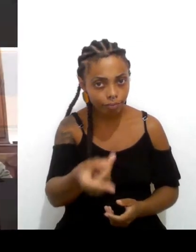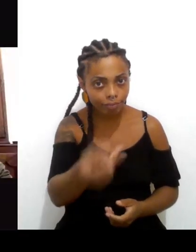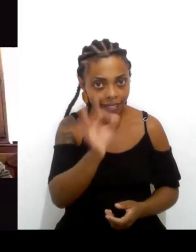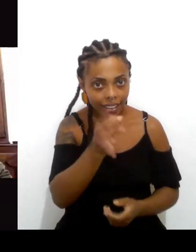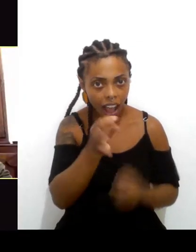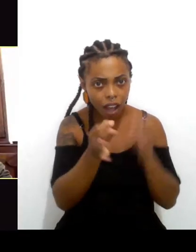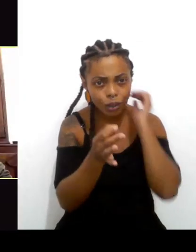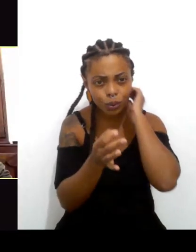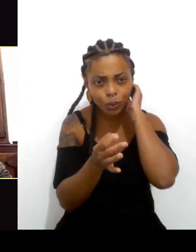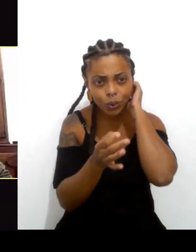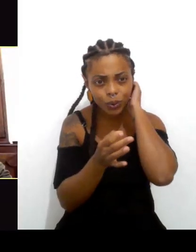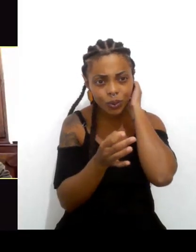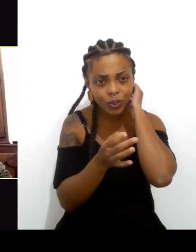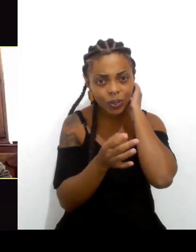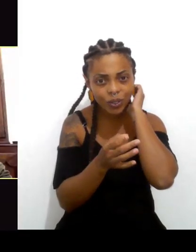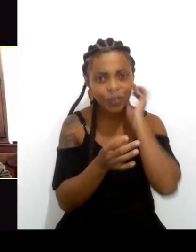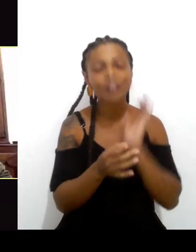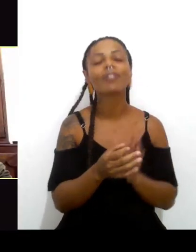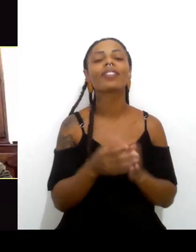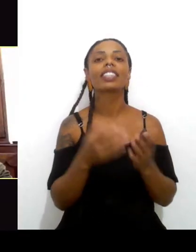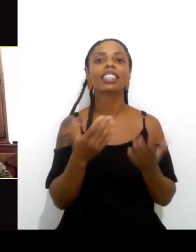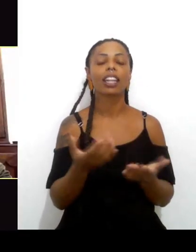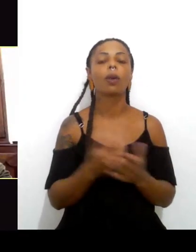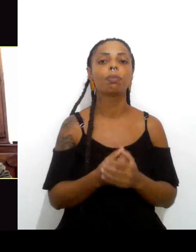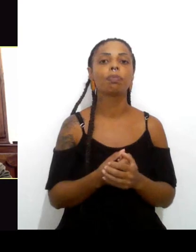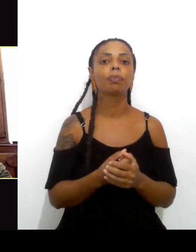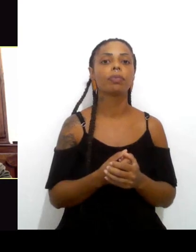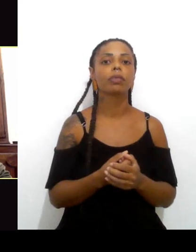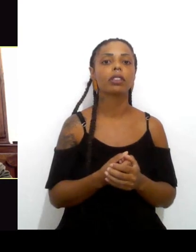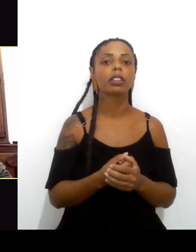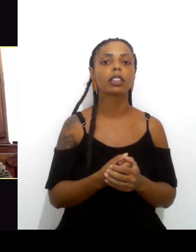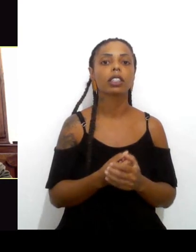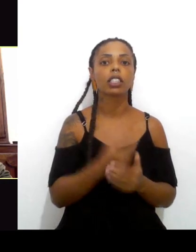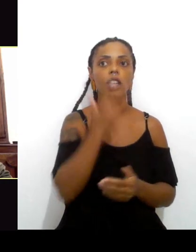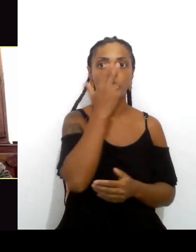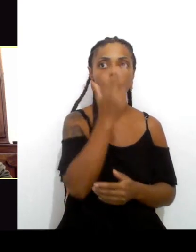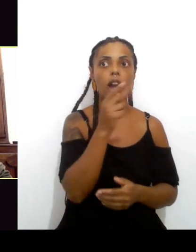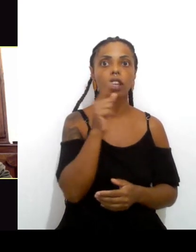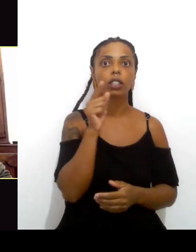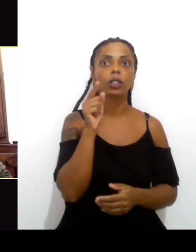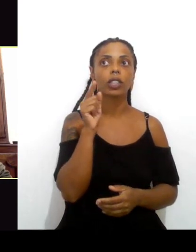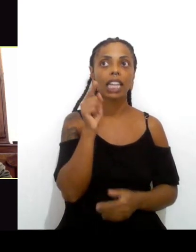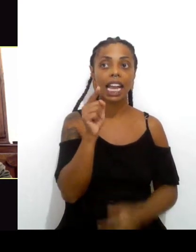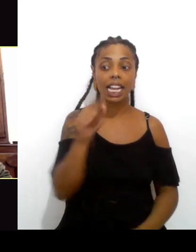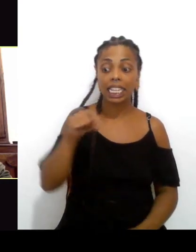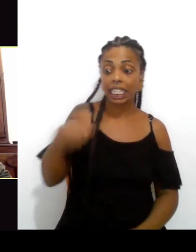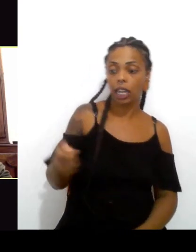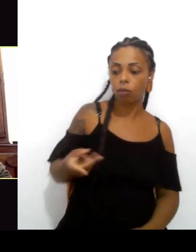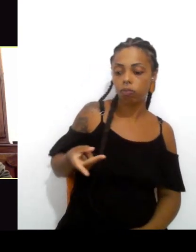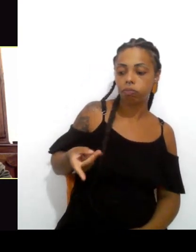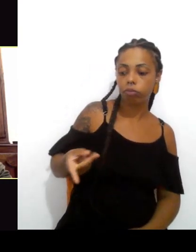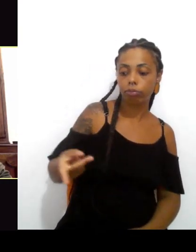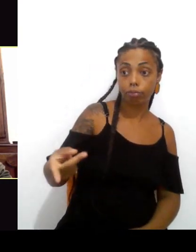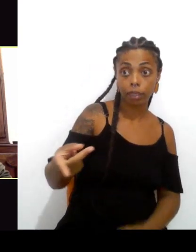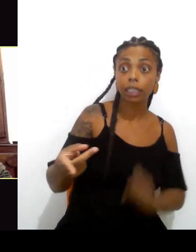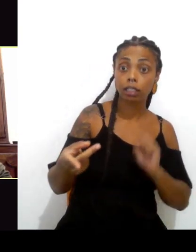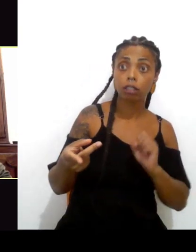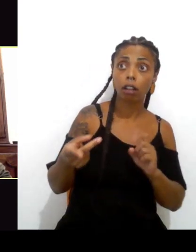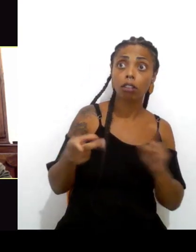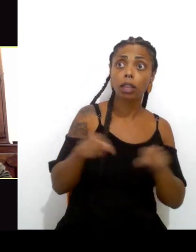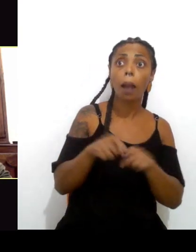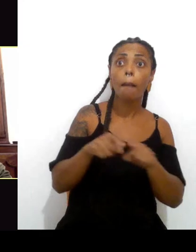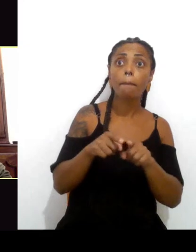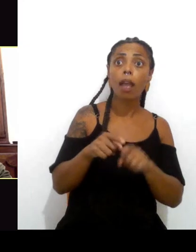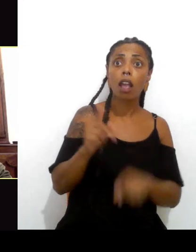que você usou eu acho que essa palavra se ela perdura inclusive também é uma palavra em inglês